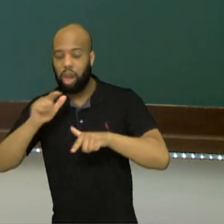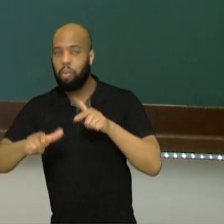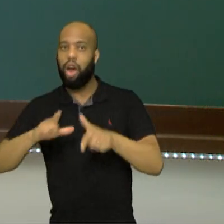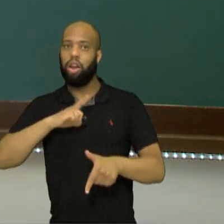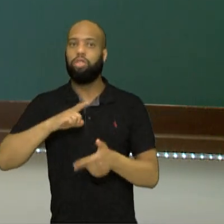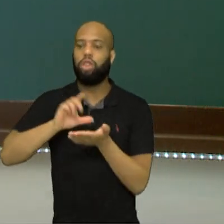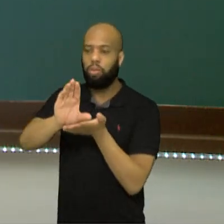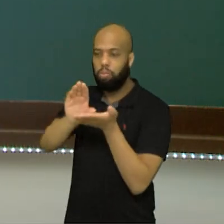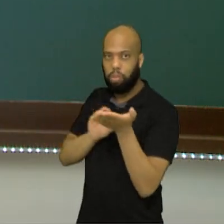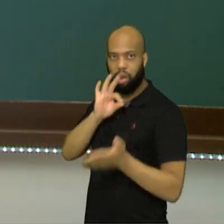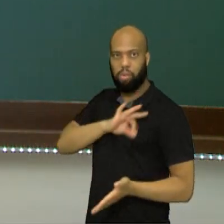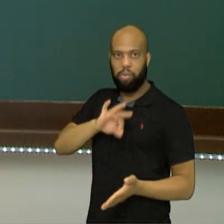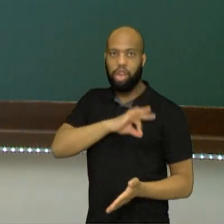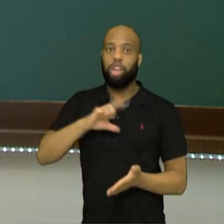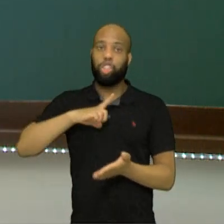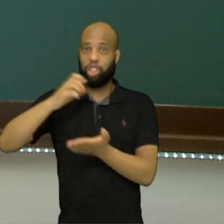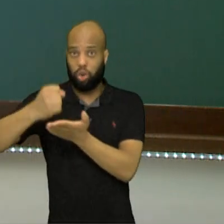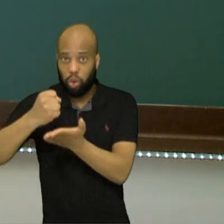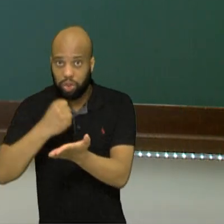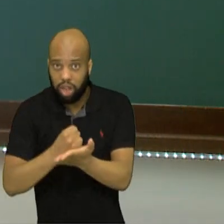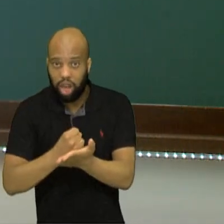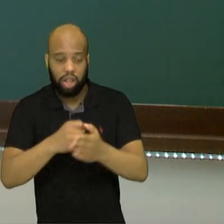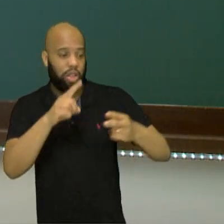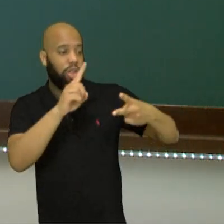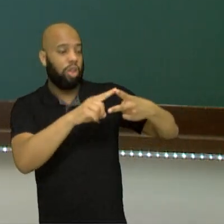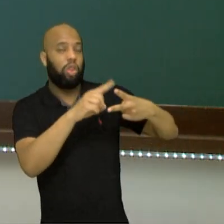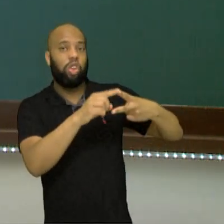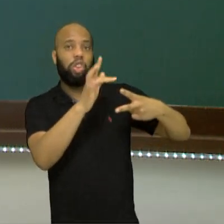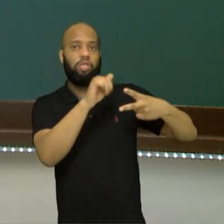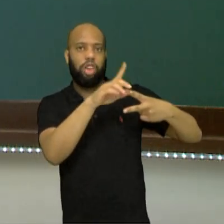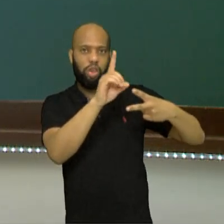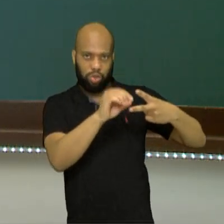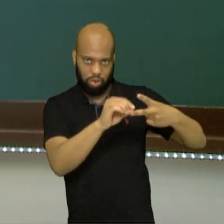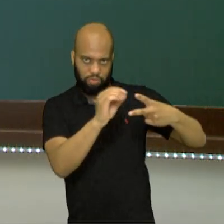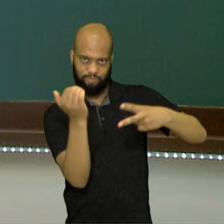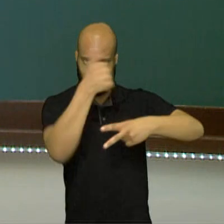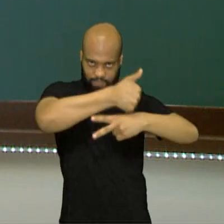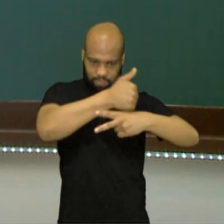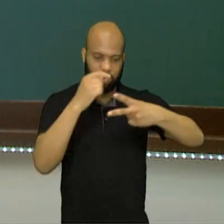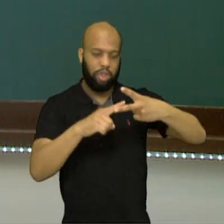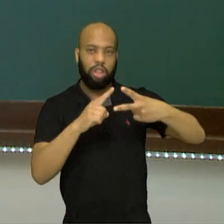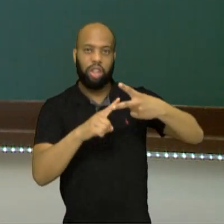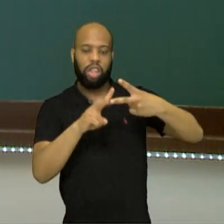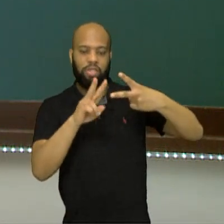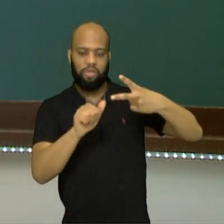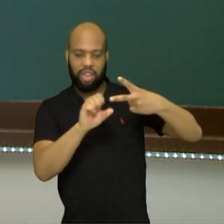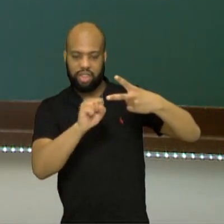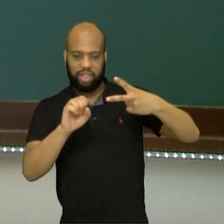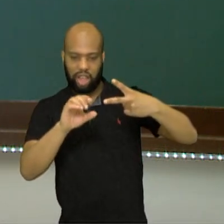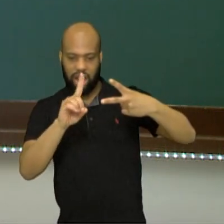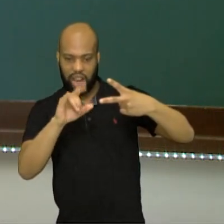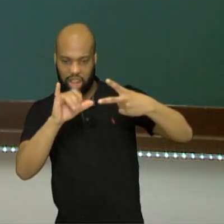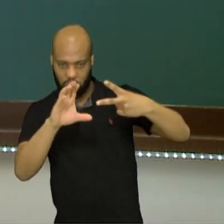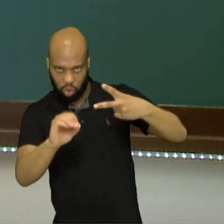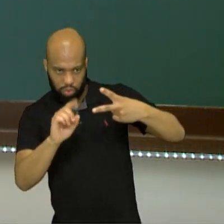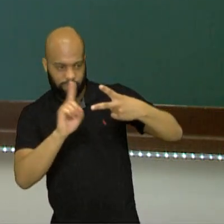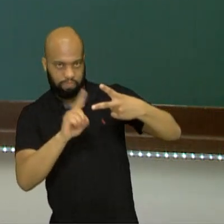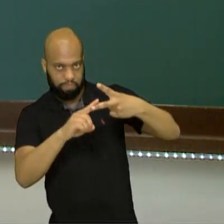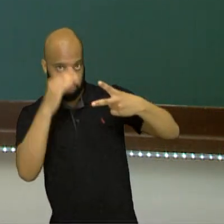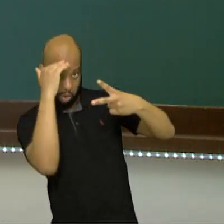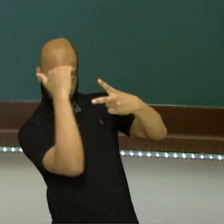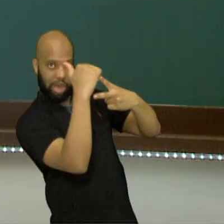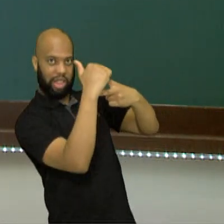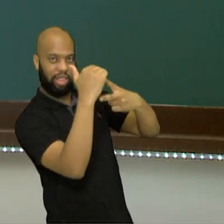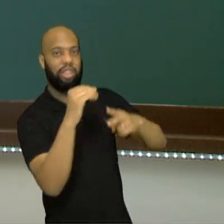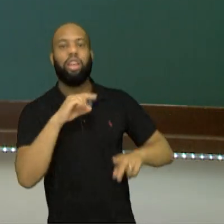contrato feudo-vassálico, implicava direitos e obrigações recíprocos, né? Então essa questão da fidelidade que vem lá